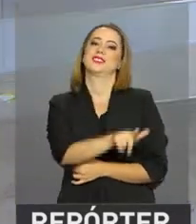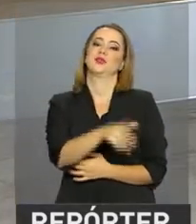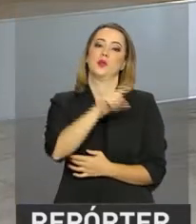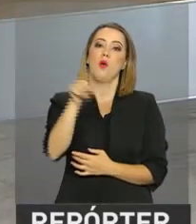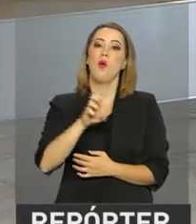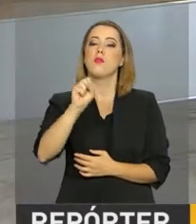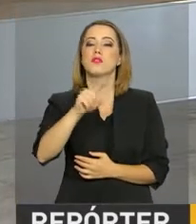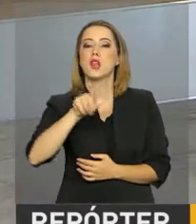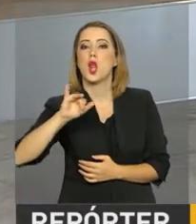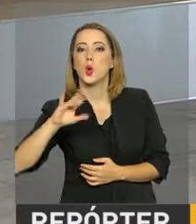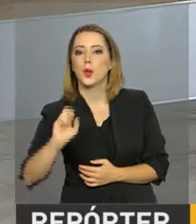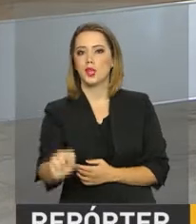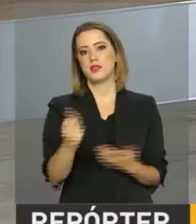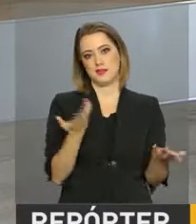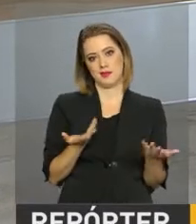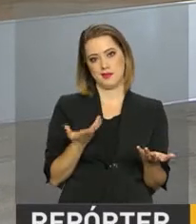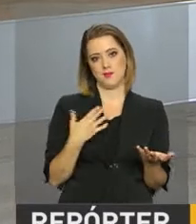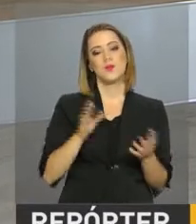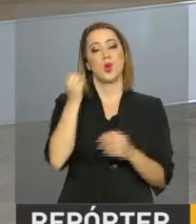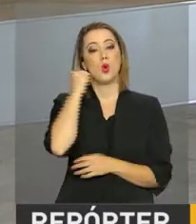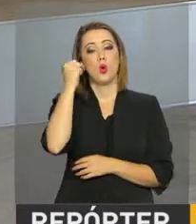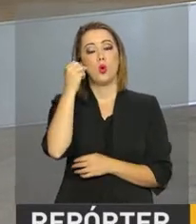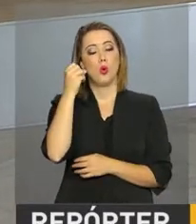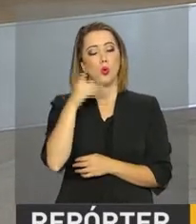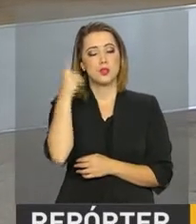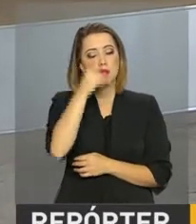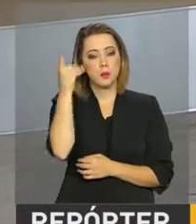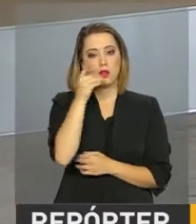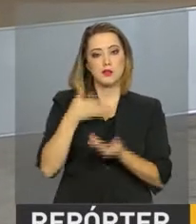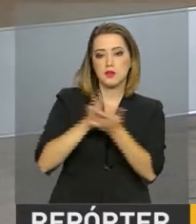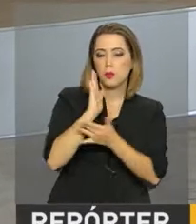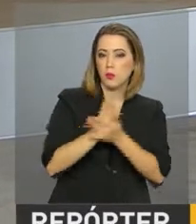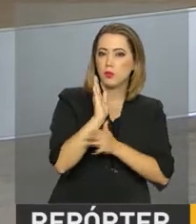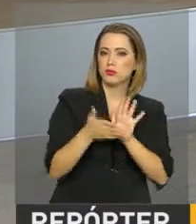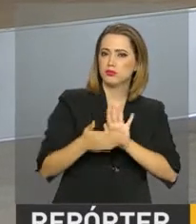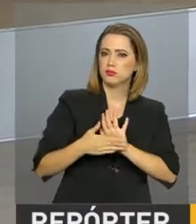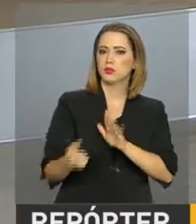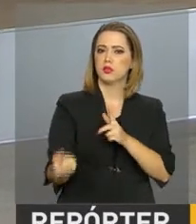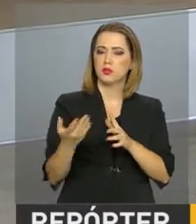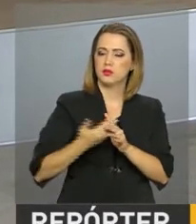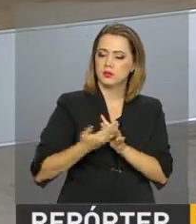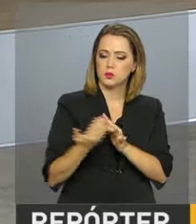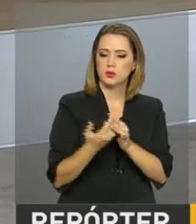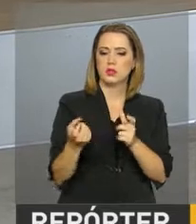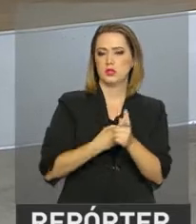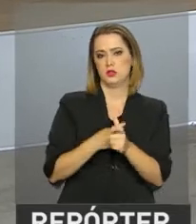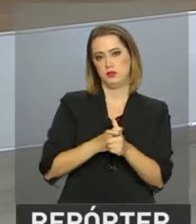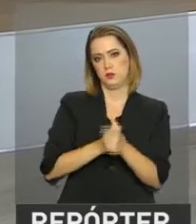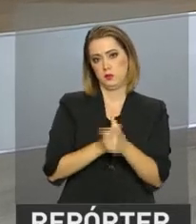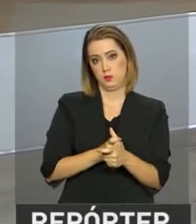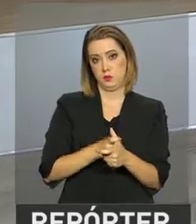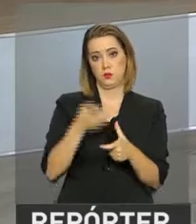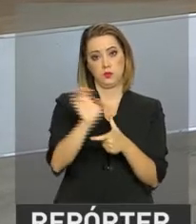os deputados aprovaram a proposta de renegociação das dívidas dos estados com a união e isso